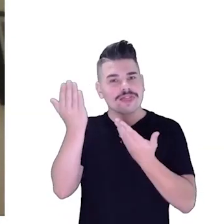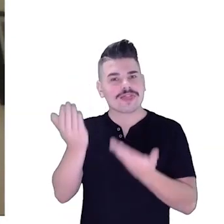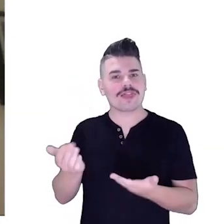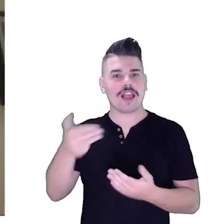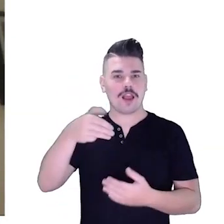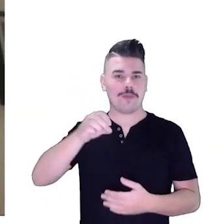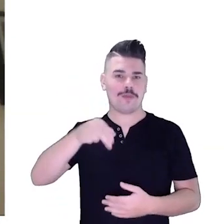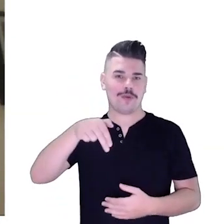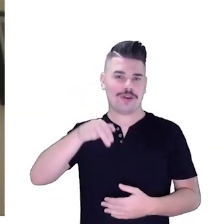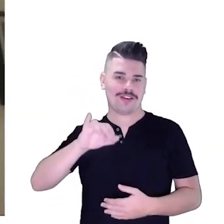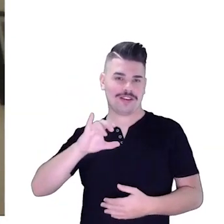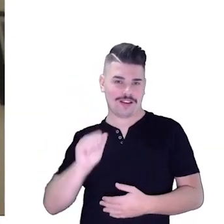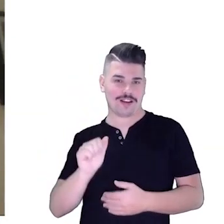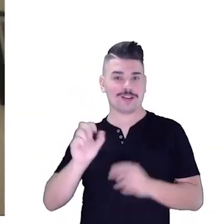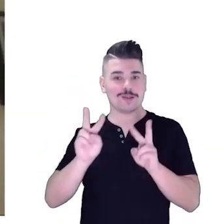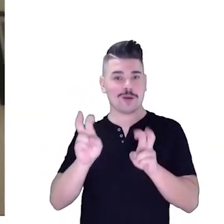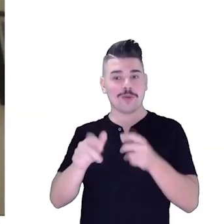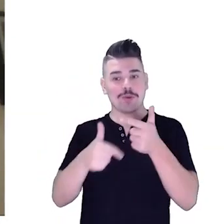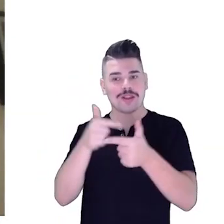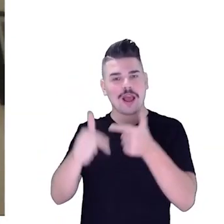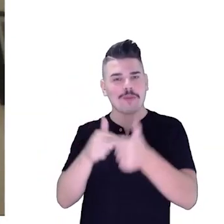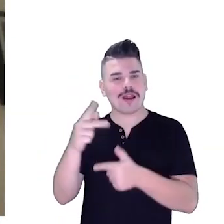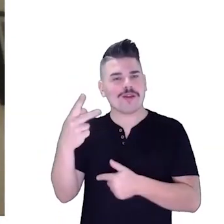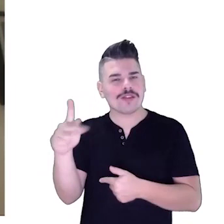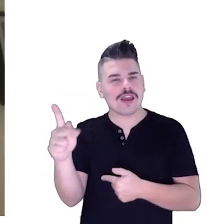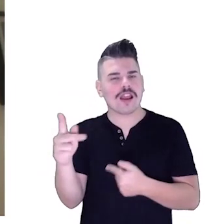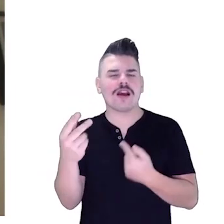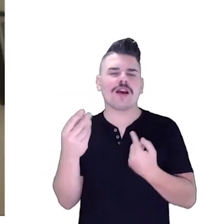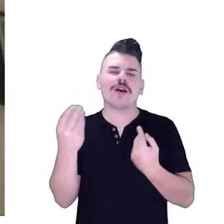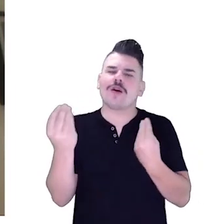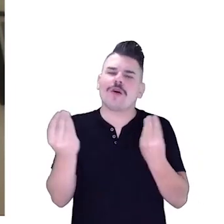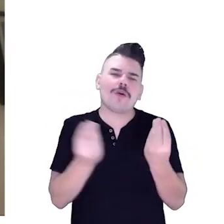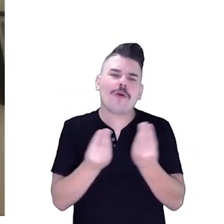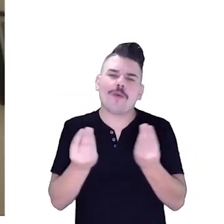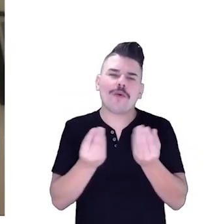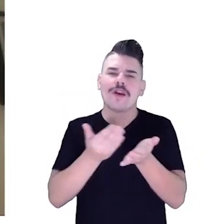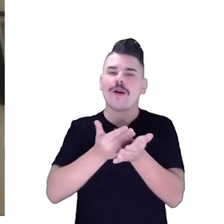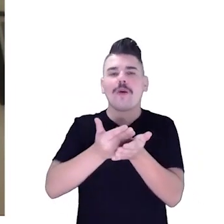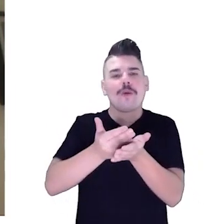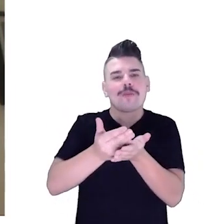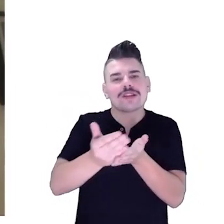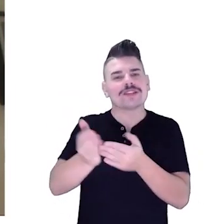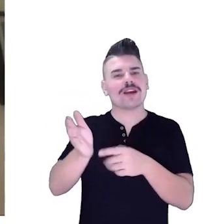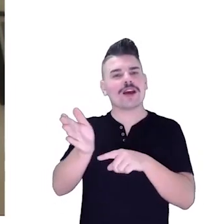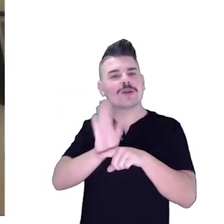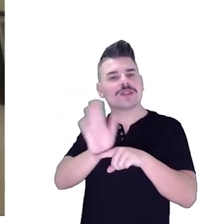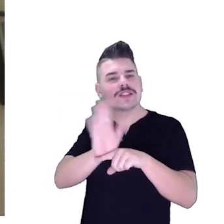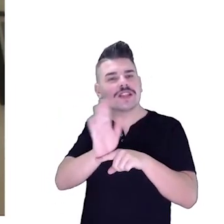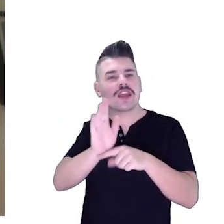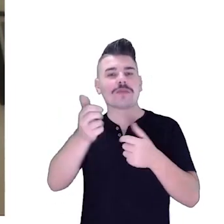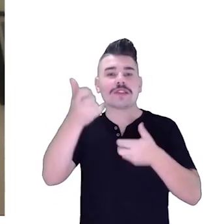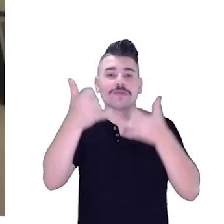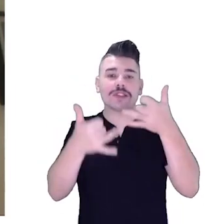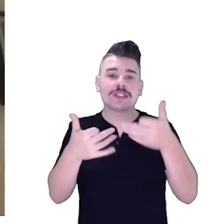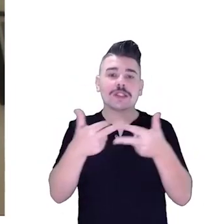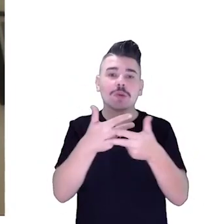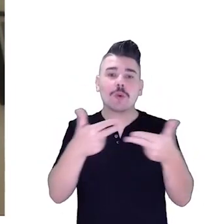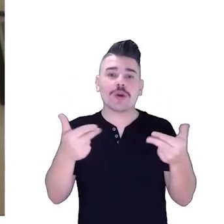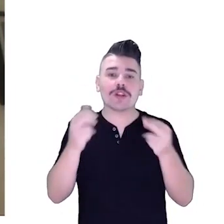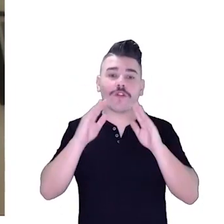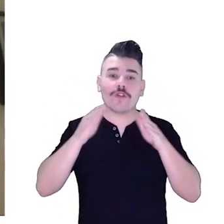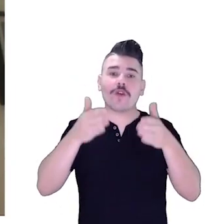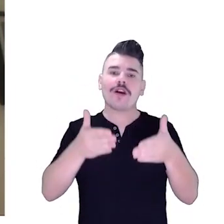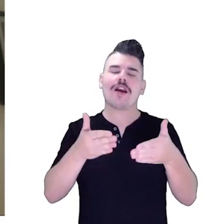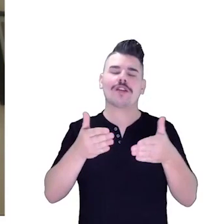Mônica, né? Sobre essa trajetória dela. Como é, Mônica, ter iniciado no cinema, tratando